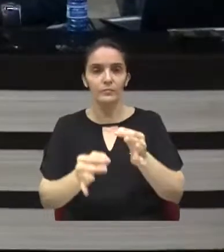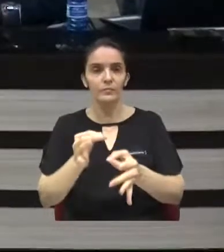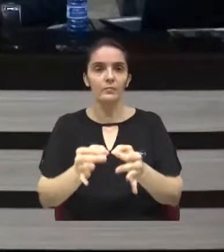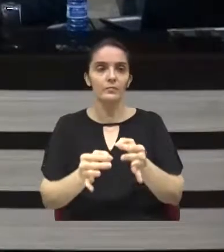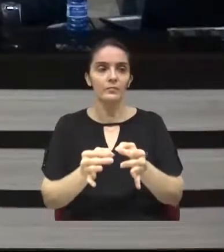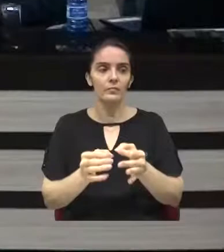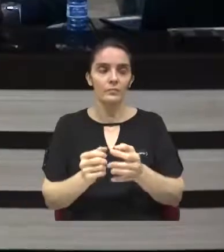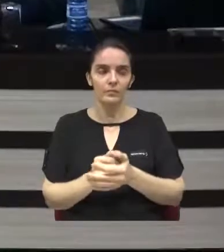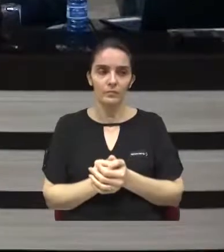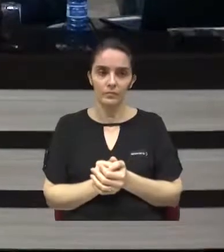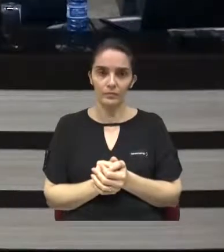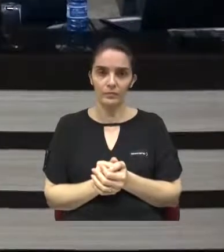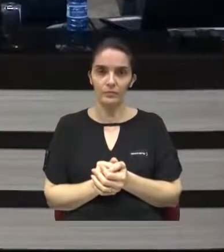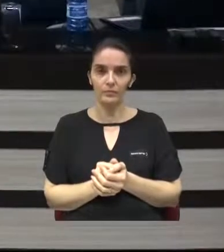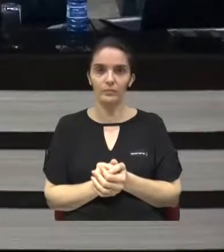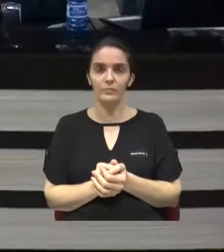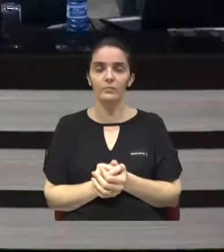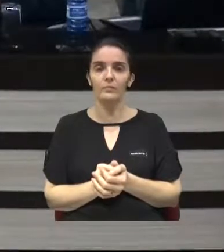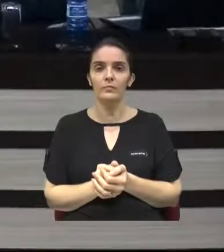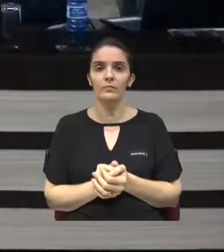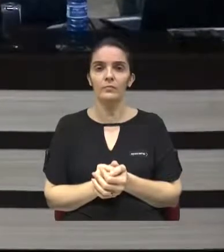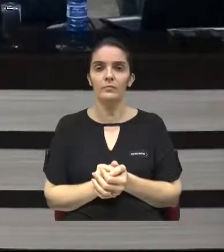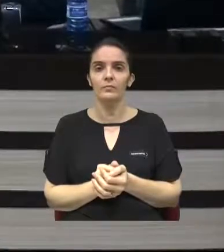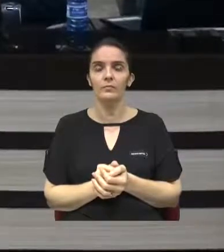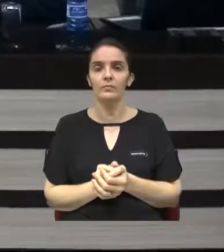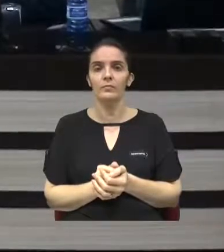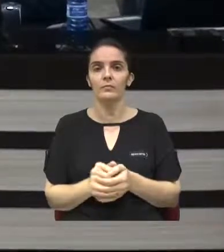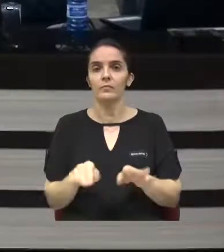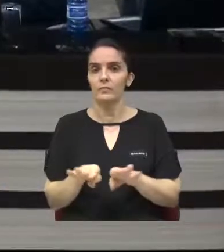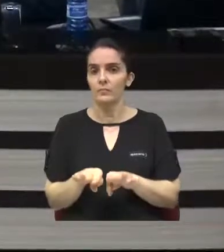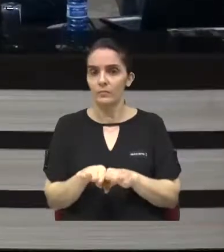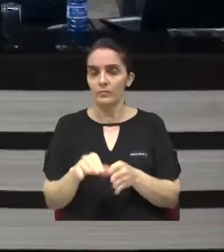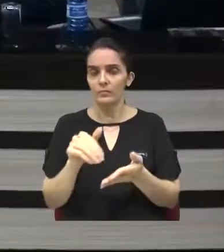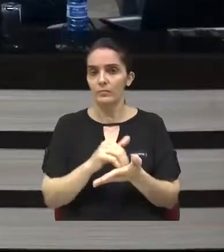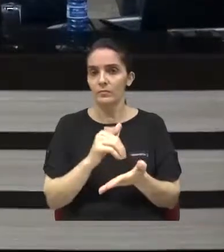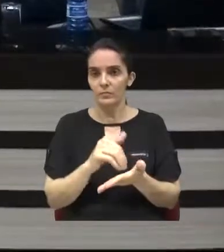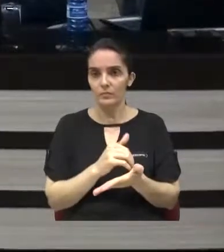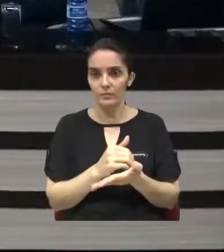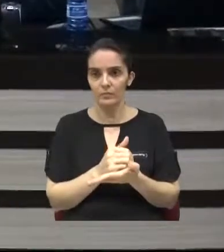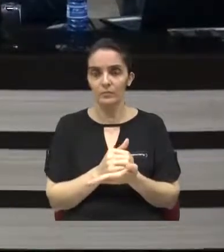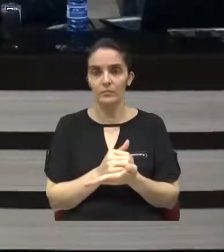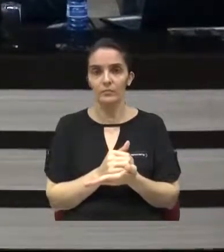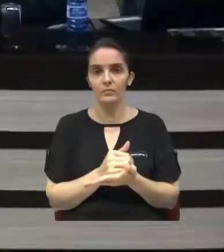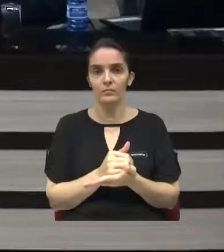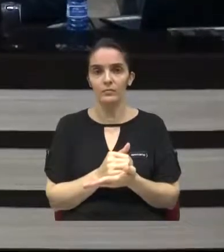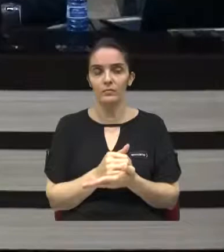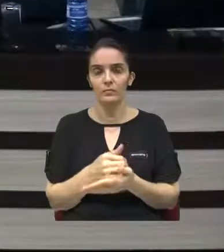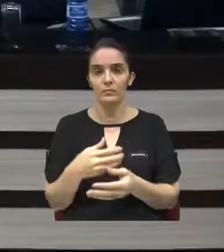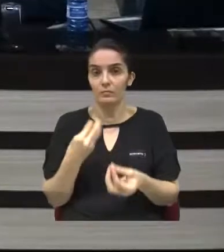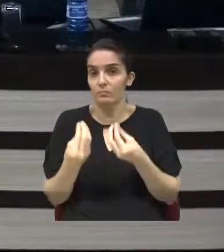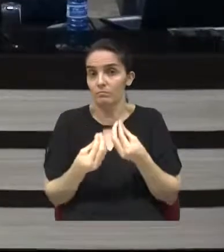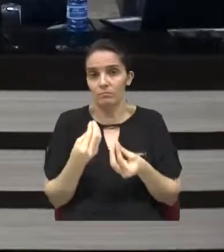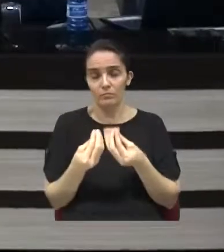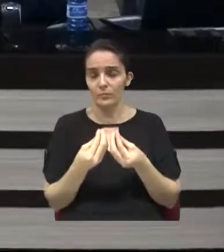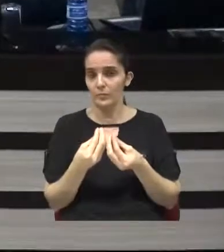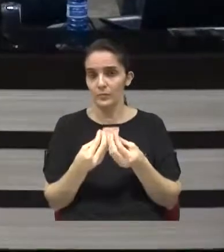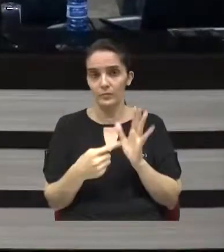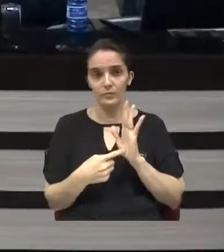de seus consultores, procuradores e do próprio secretário, não nos coube, em hipótese alguma, apresentar